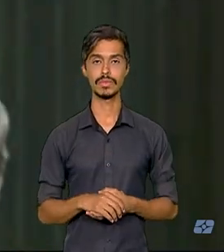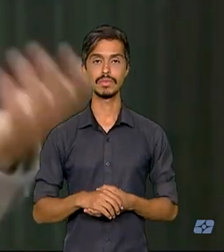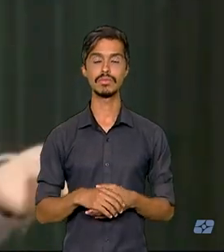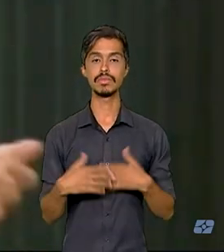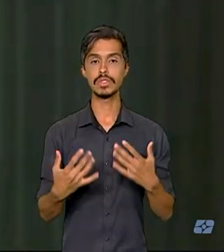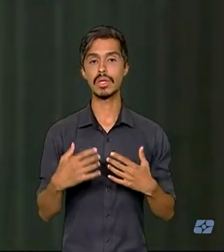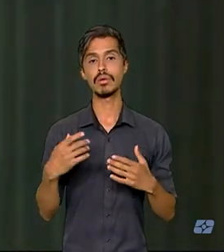população. que o Estado de